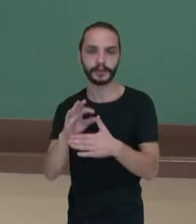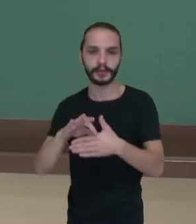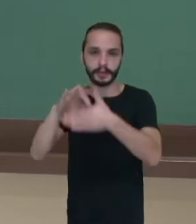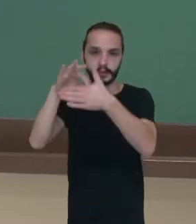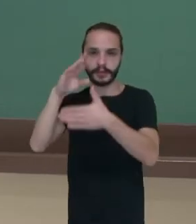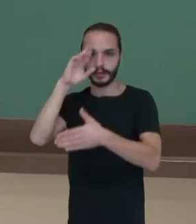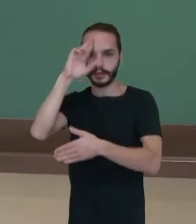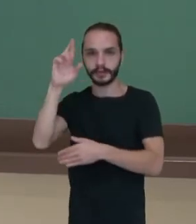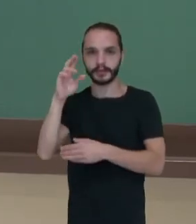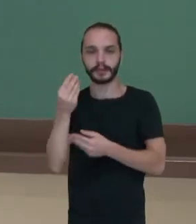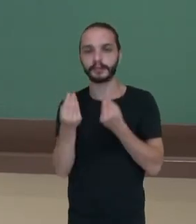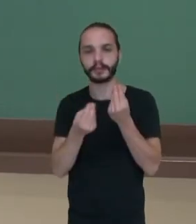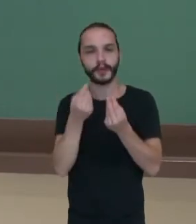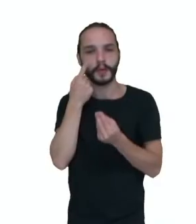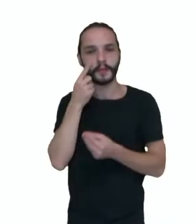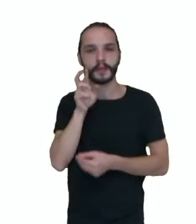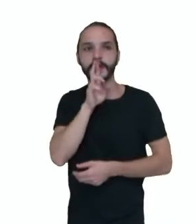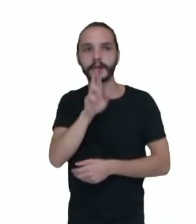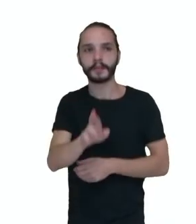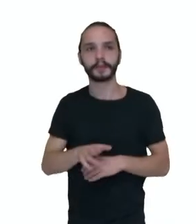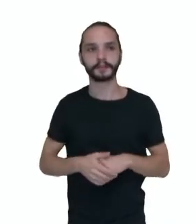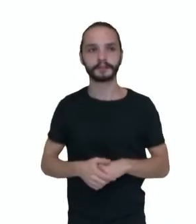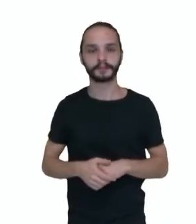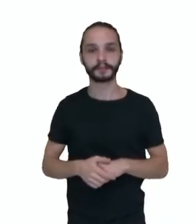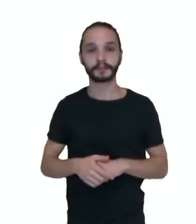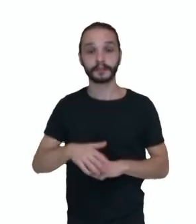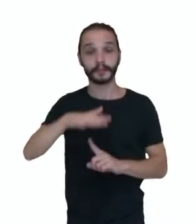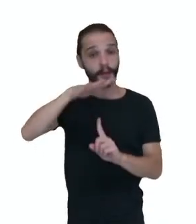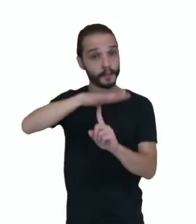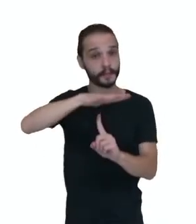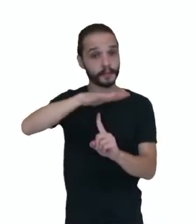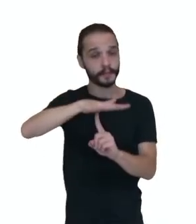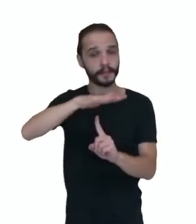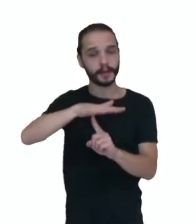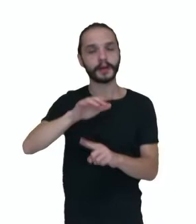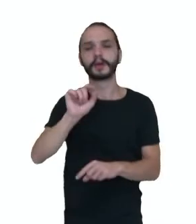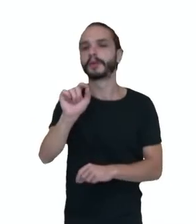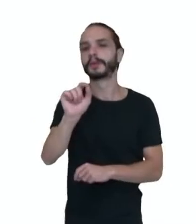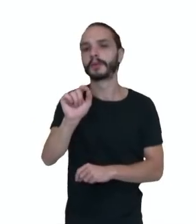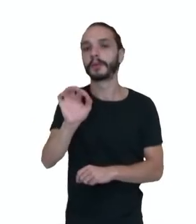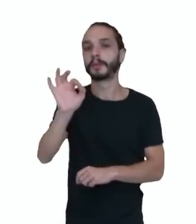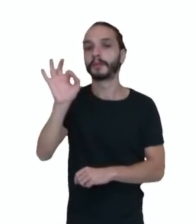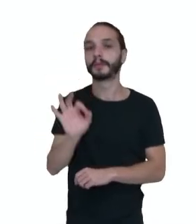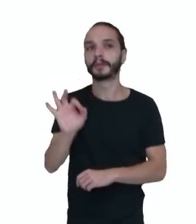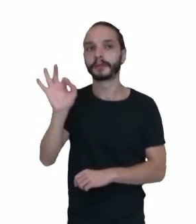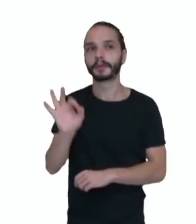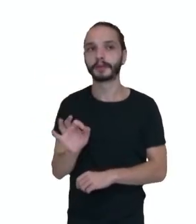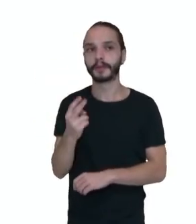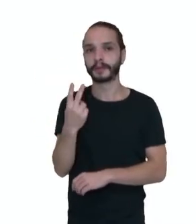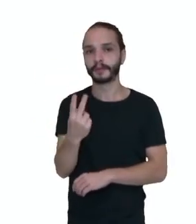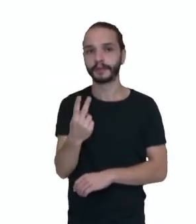nossa resposta. Então, nós temos ali, no Paraná, o percentual é de